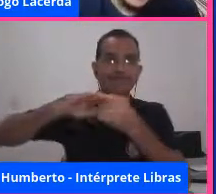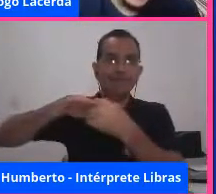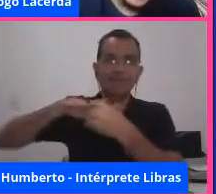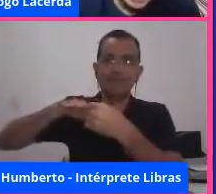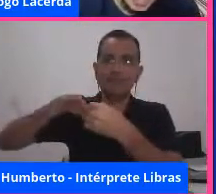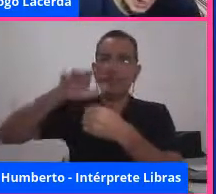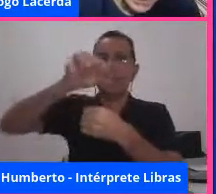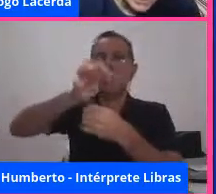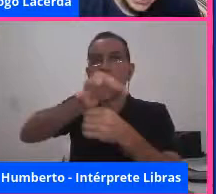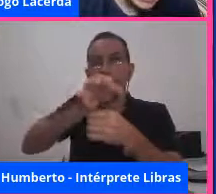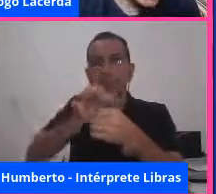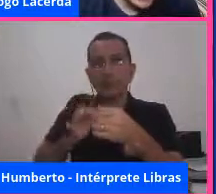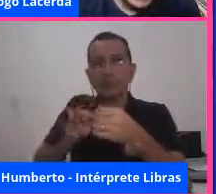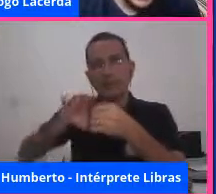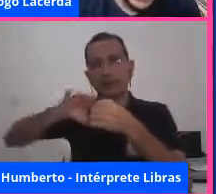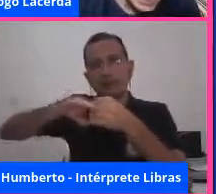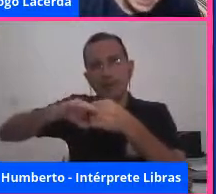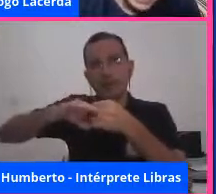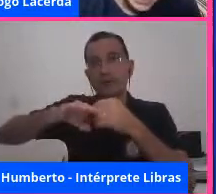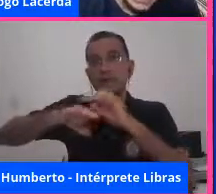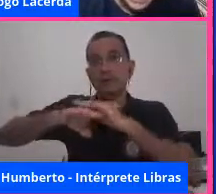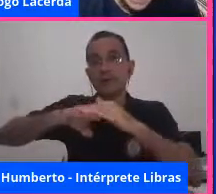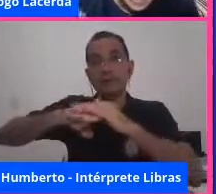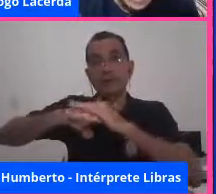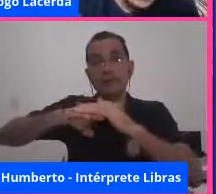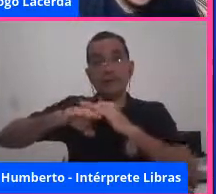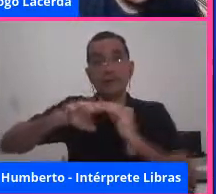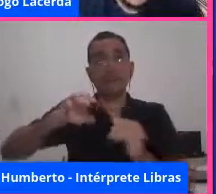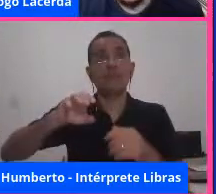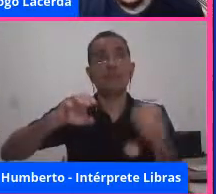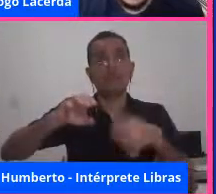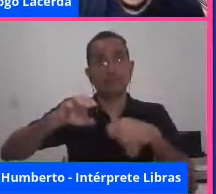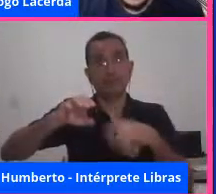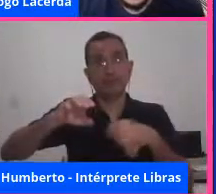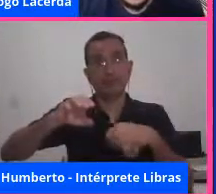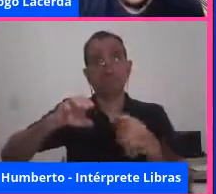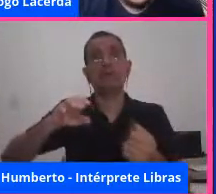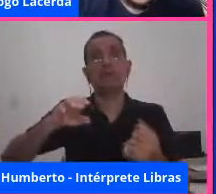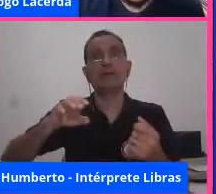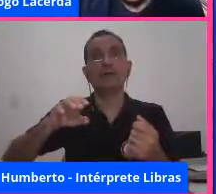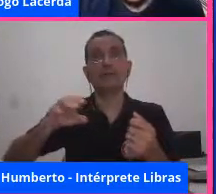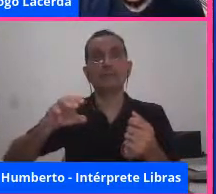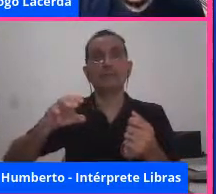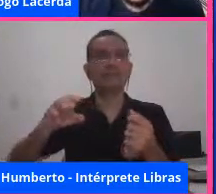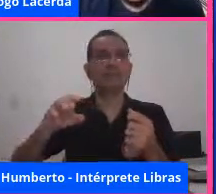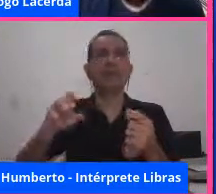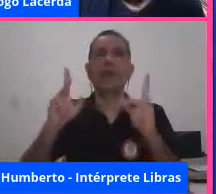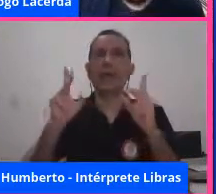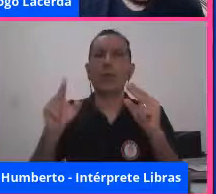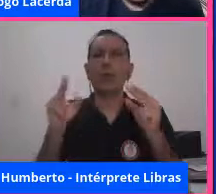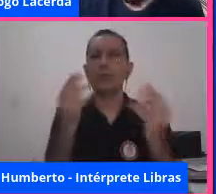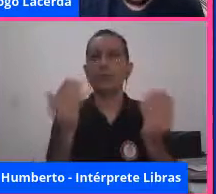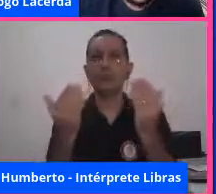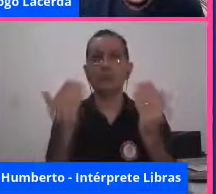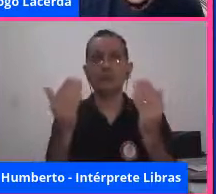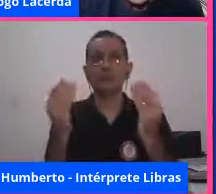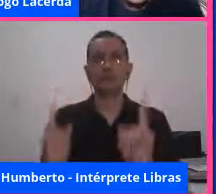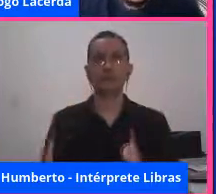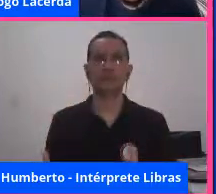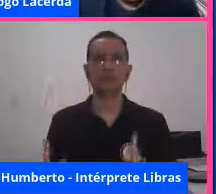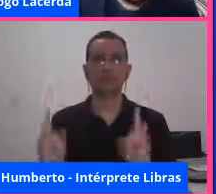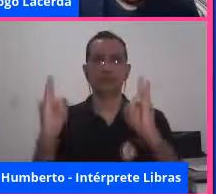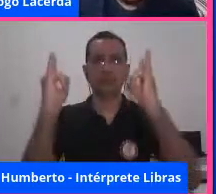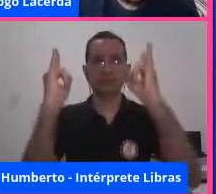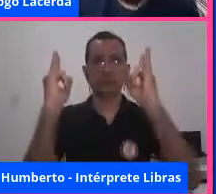se eu não botar suporte, essa peça vai cair. É igual um prédio. Eu tenho as vigas lá, eu tenho